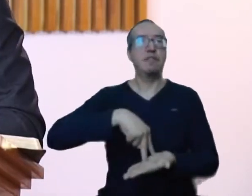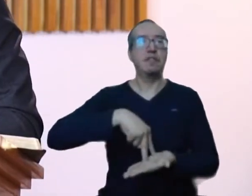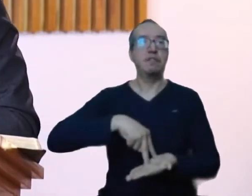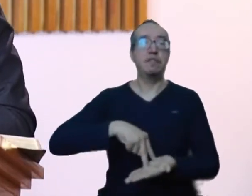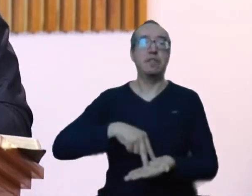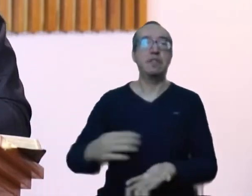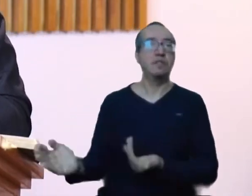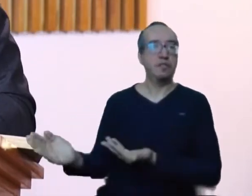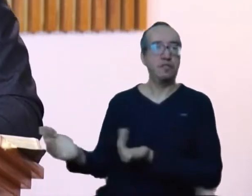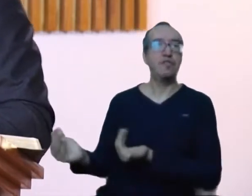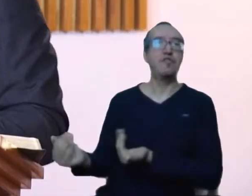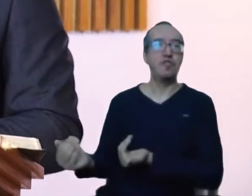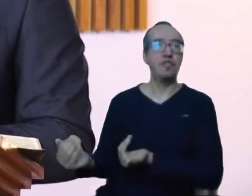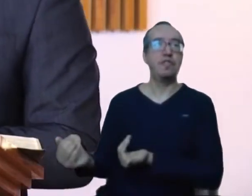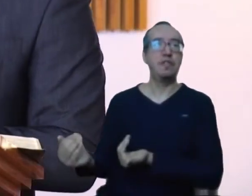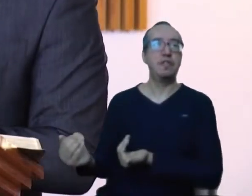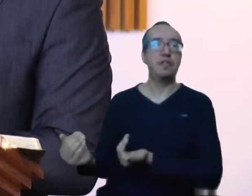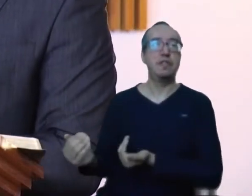Eutico.